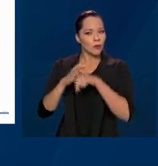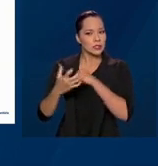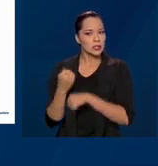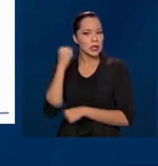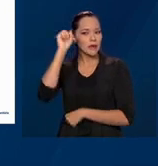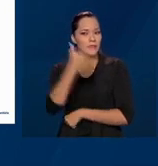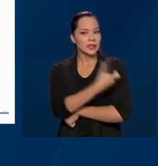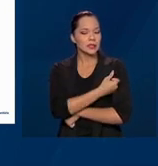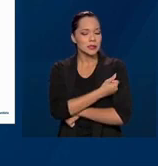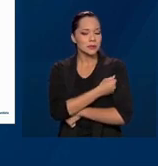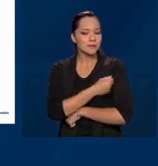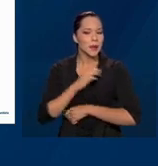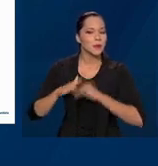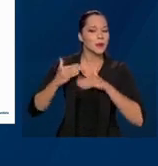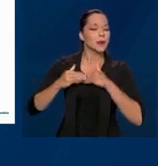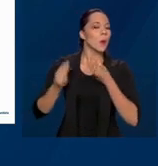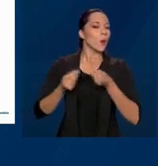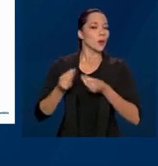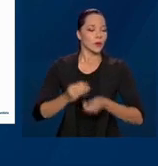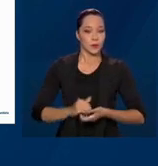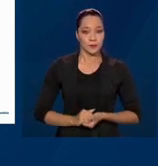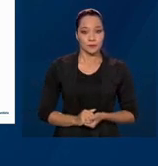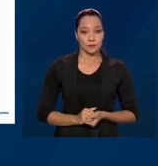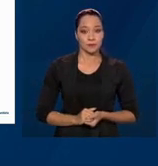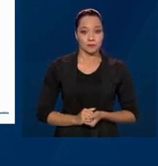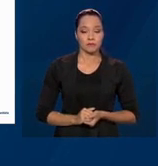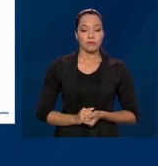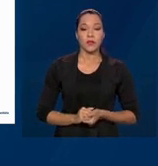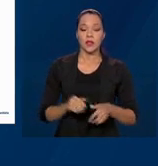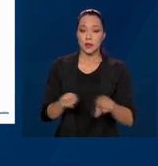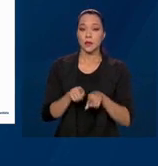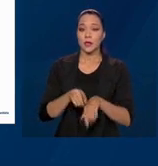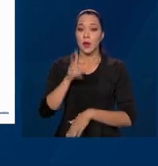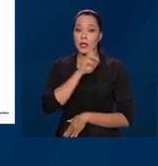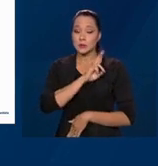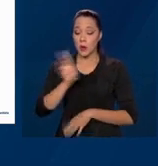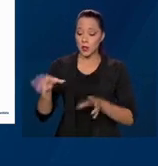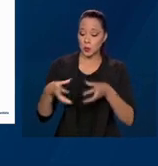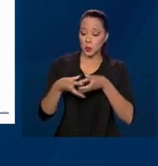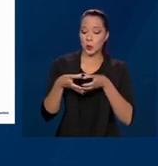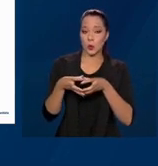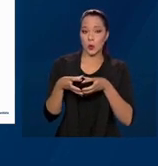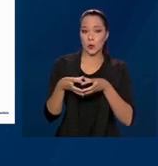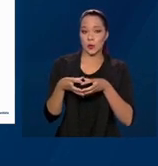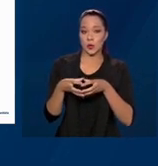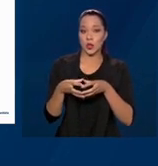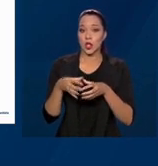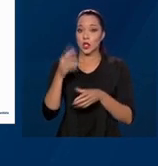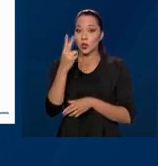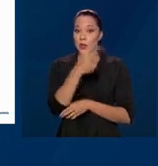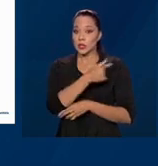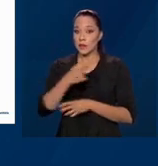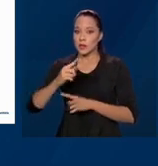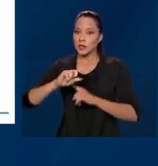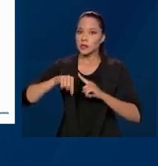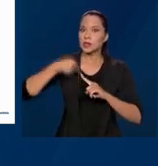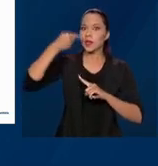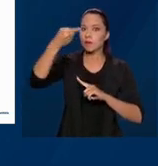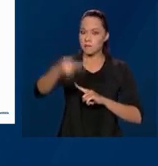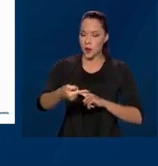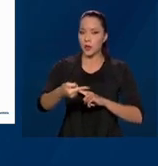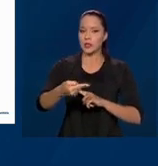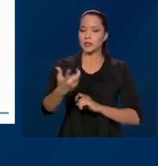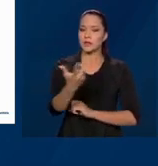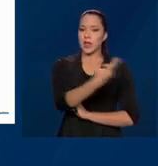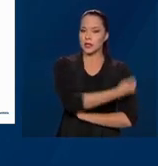Outros desfechos secundários, né? Resposta imune à vacinação em um subgrupo de participantes 2 semanas após a administração de